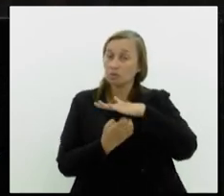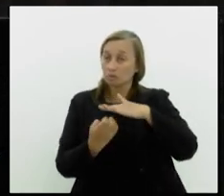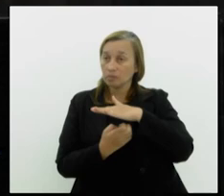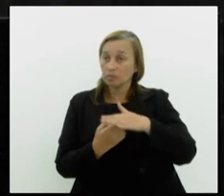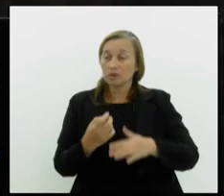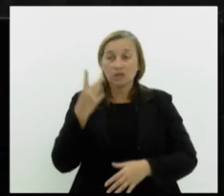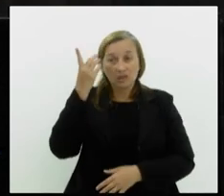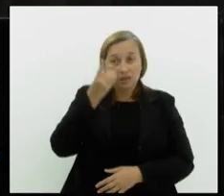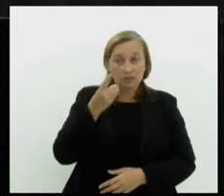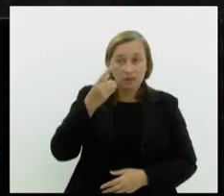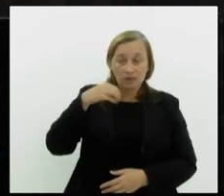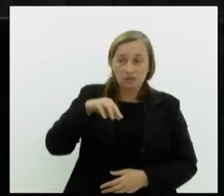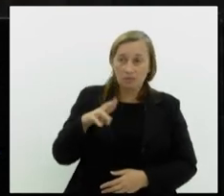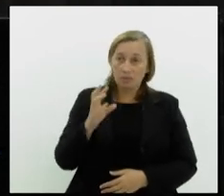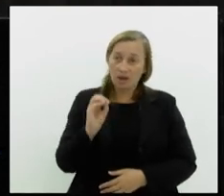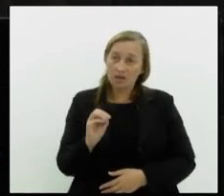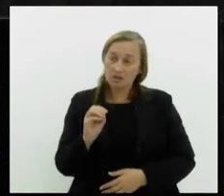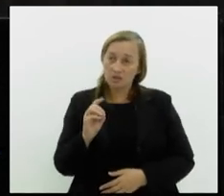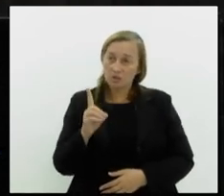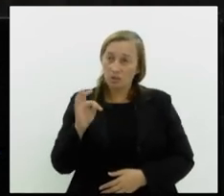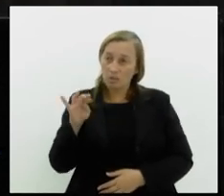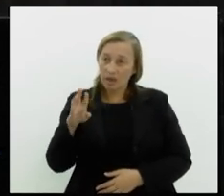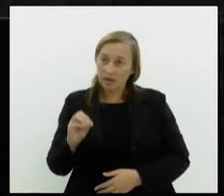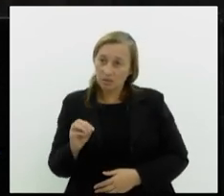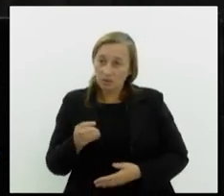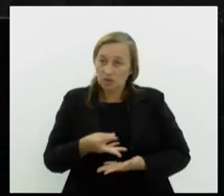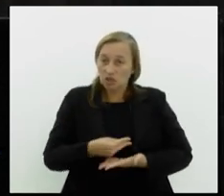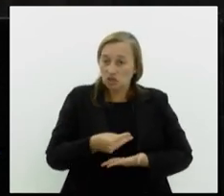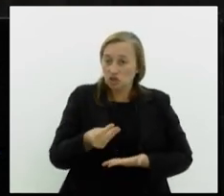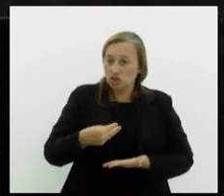que distribui dividendos a rodo, né,